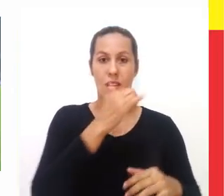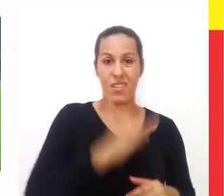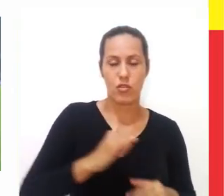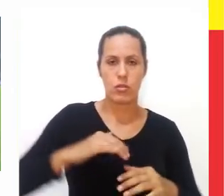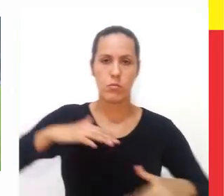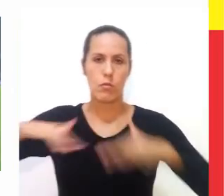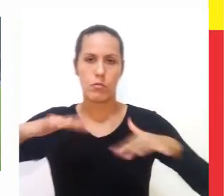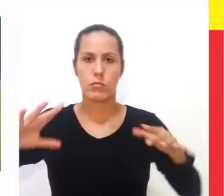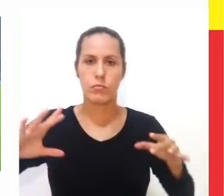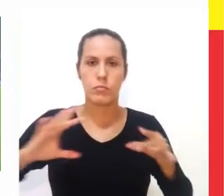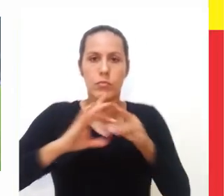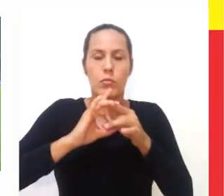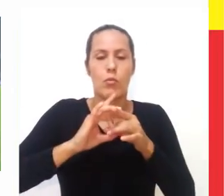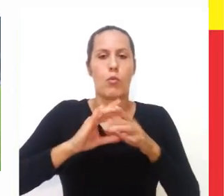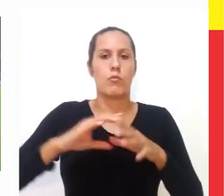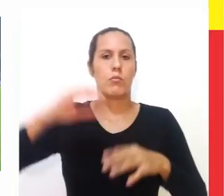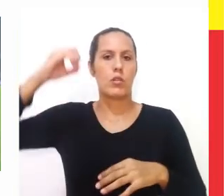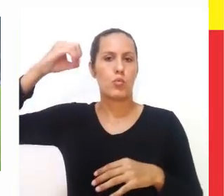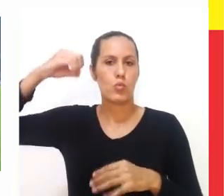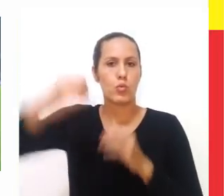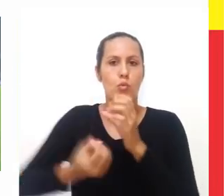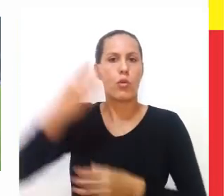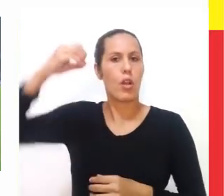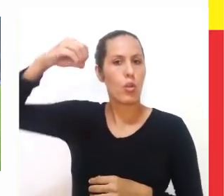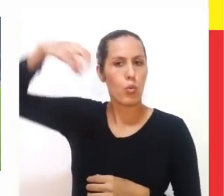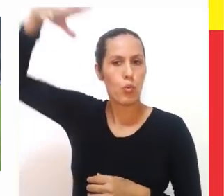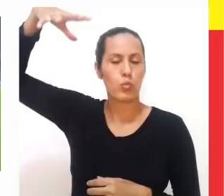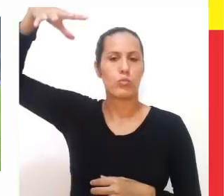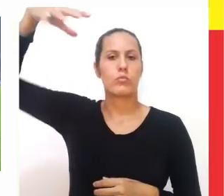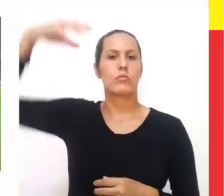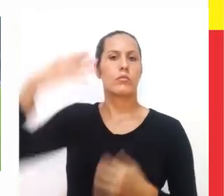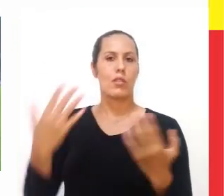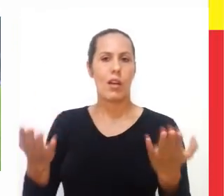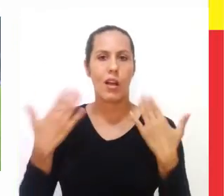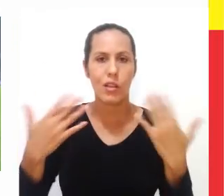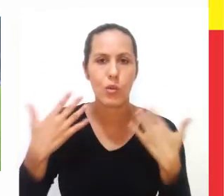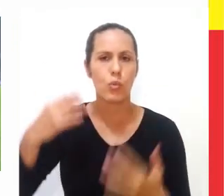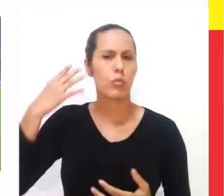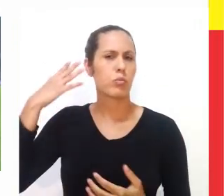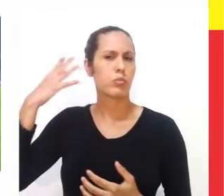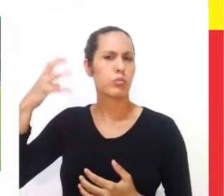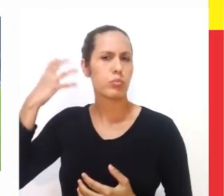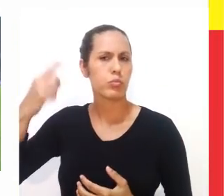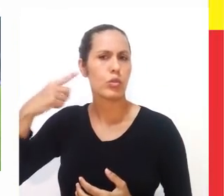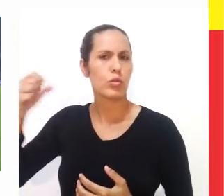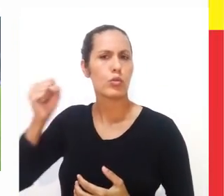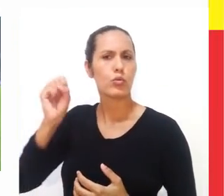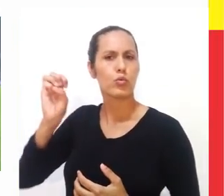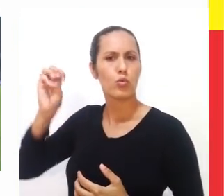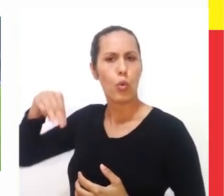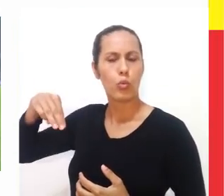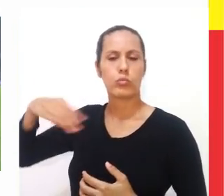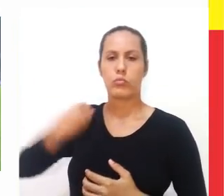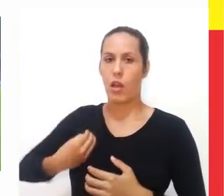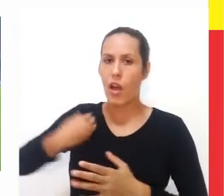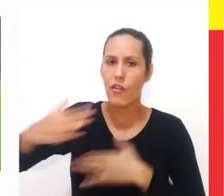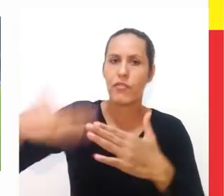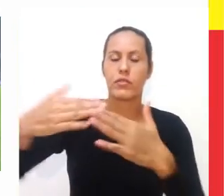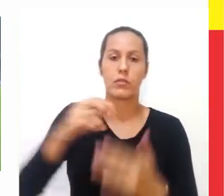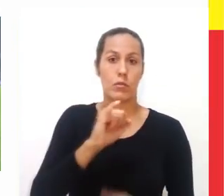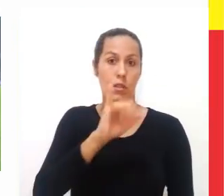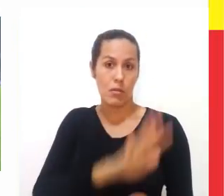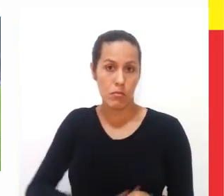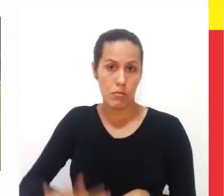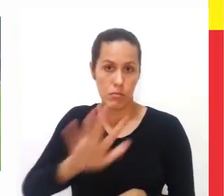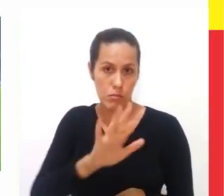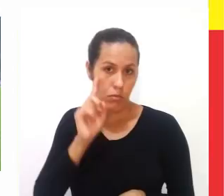movimento, à geração de luz, calor, ao som, à manutenção da vida. Então, nós vemos aí na